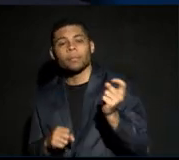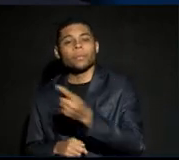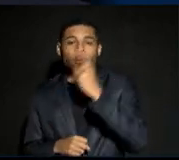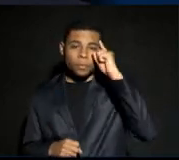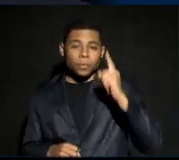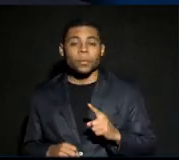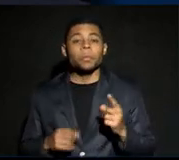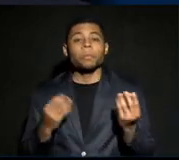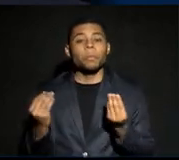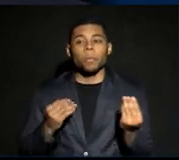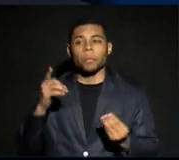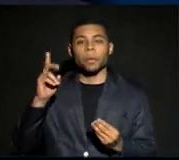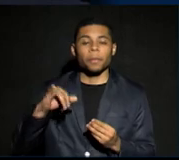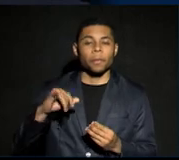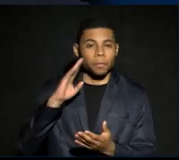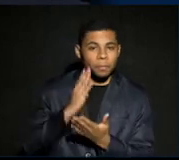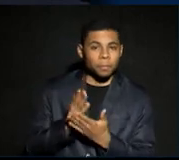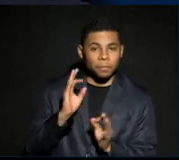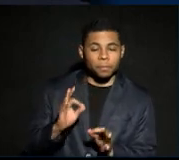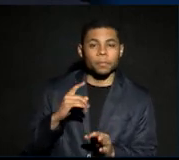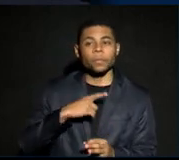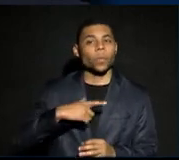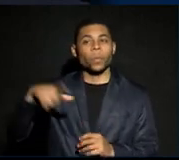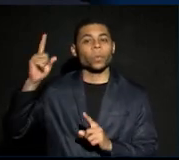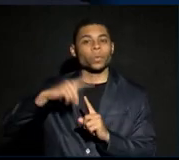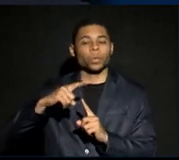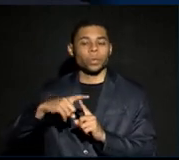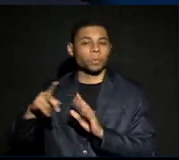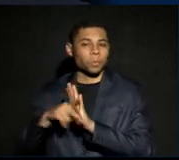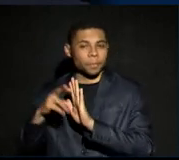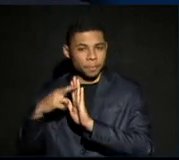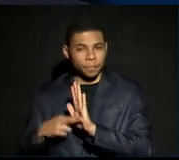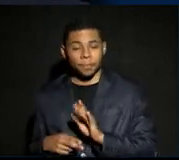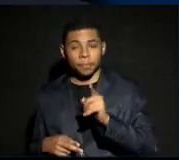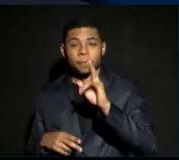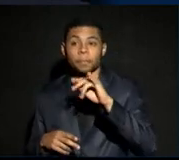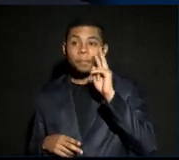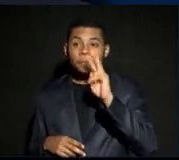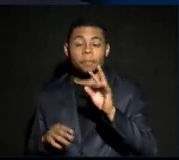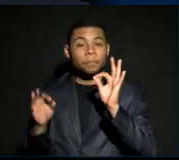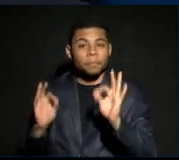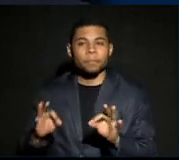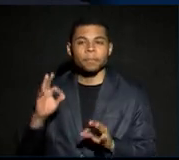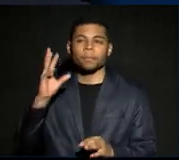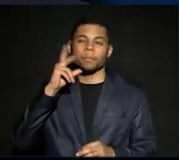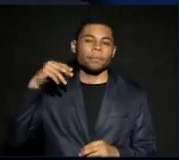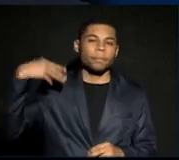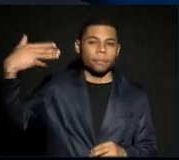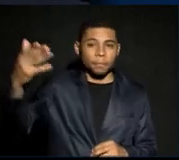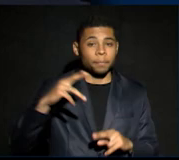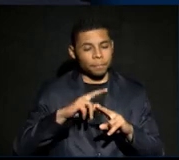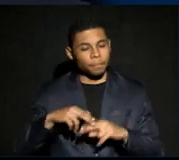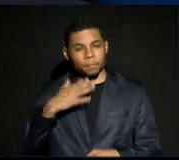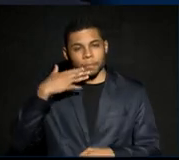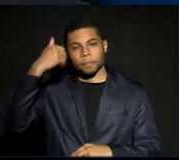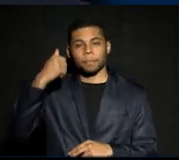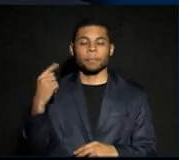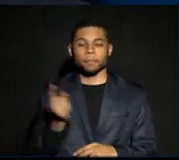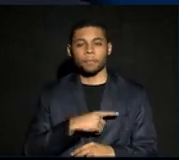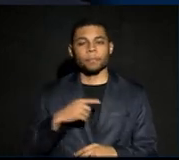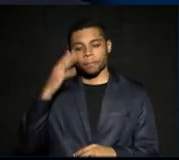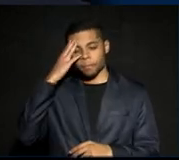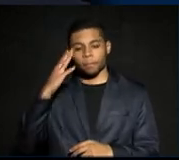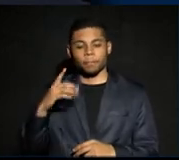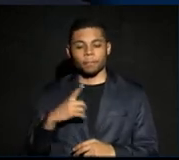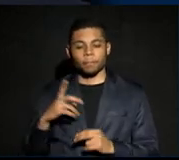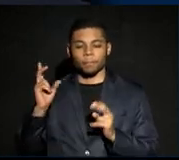sabe exatamente se o mercado vai acreditar em outro tipo de regra que você só veja o efeito no longo prazo. Então, acho que o ideal é a gente ter